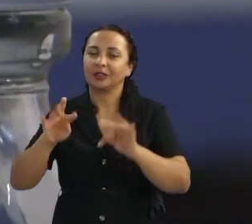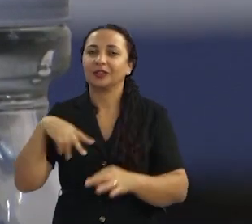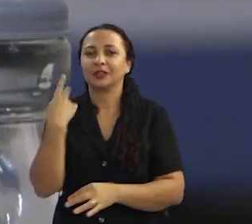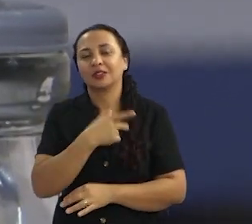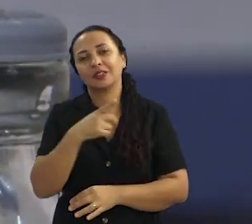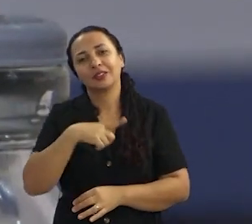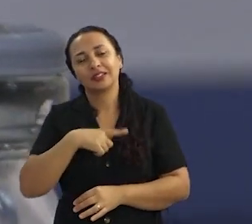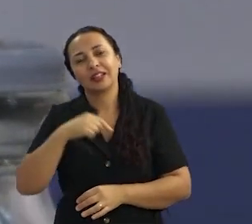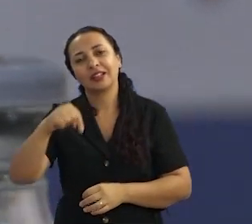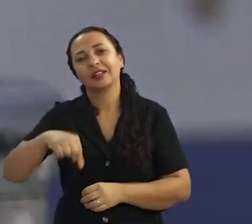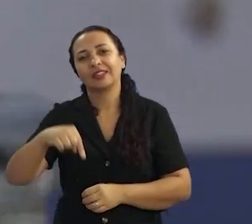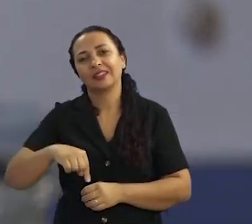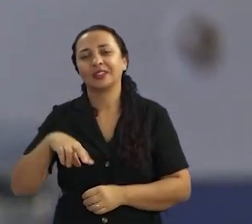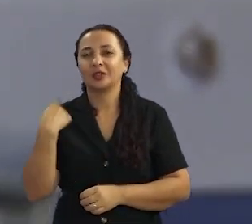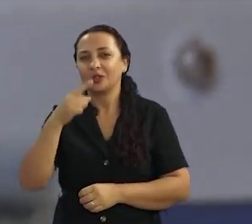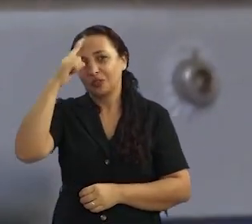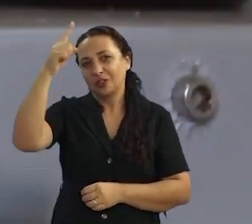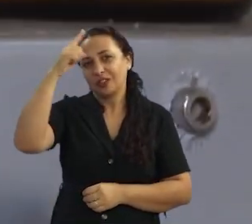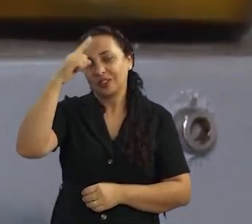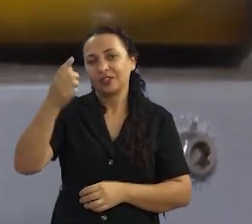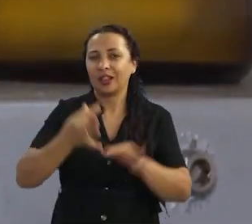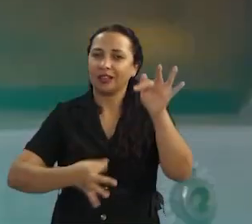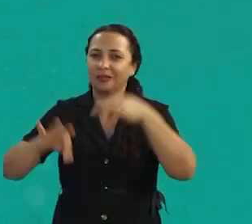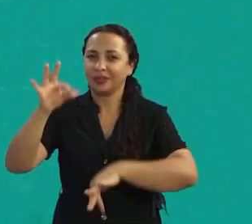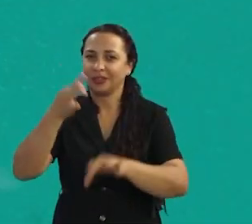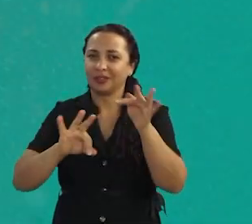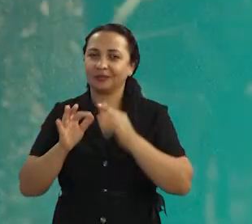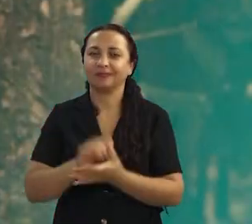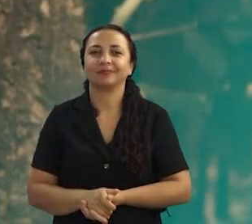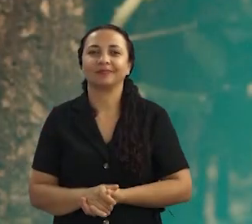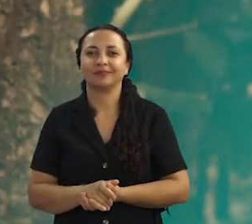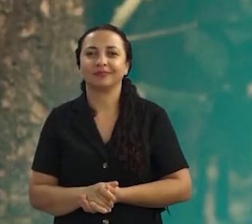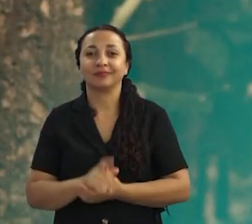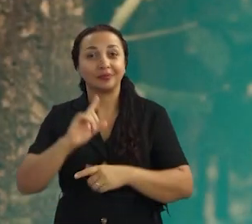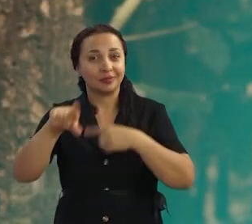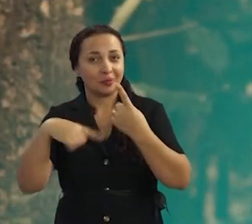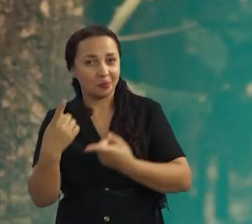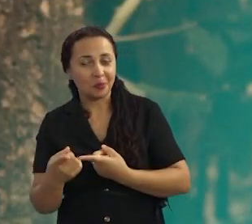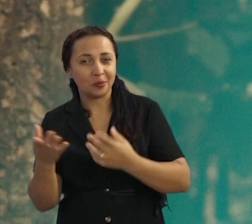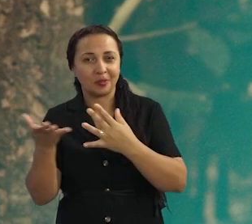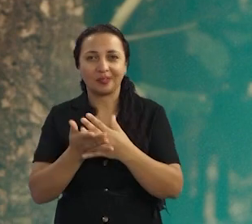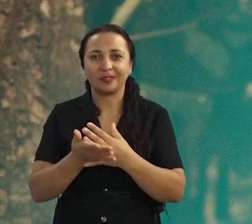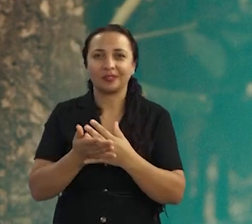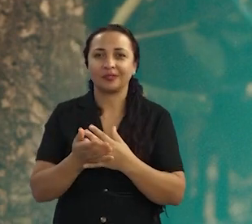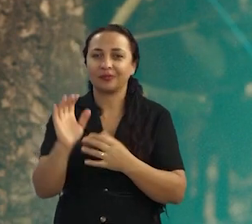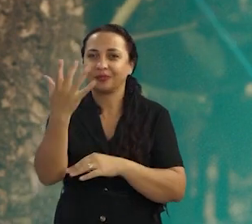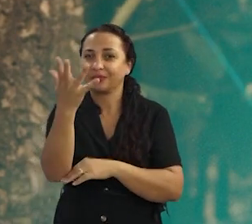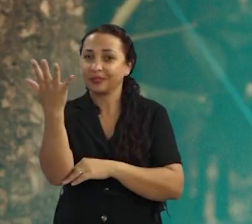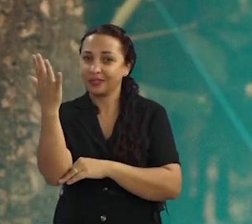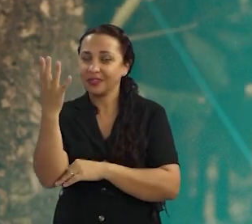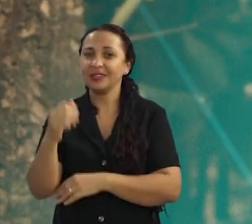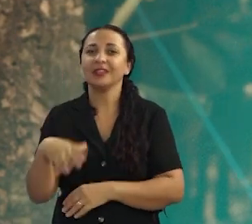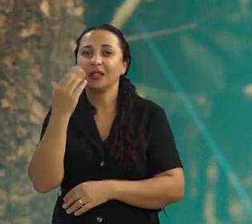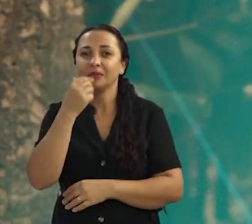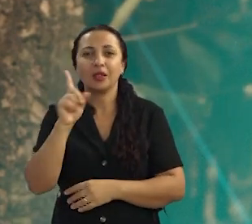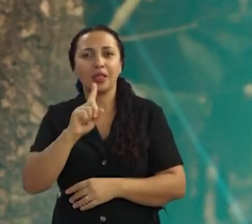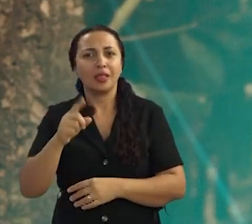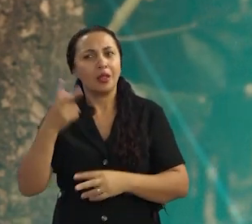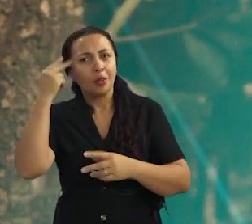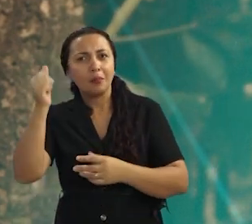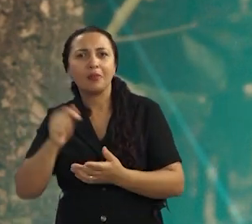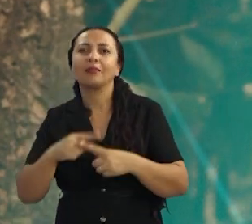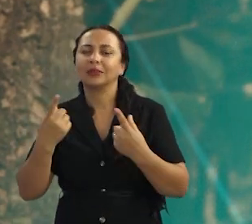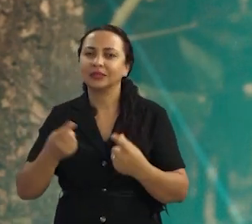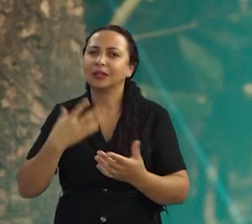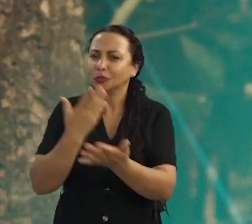e tecnológica que nós desenvolvemos aqui em nossa rotina laboratorial. A seguir, as plantas alimentícias não convencionais